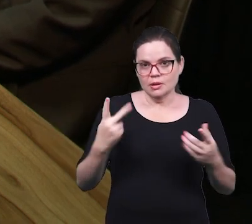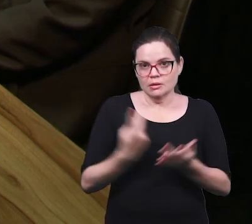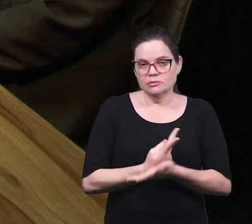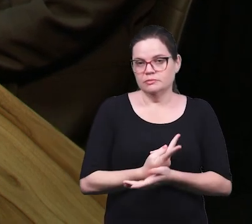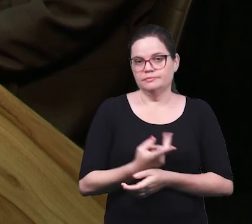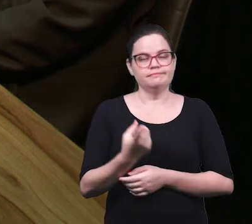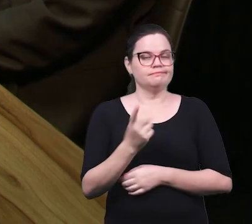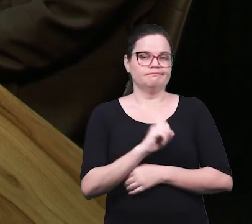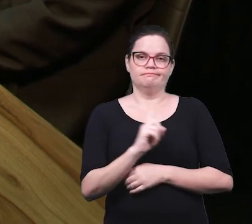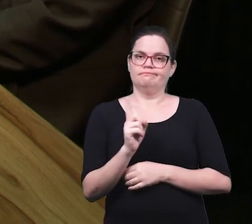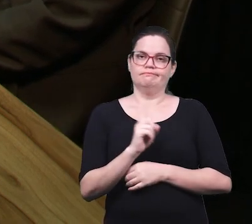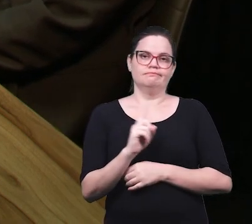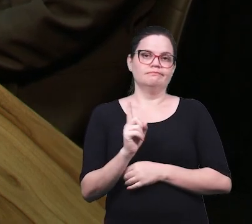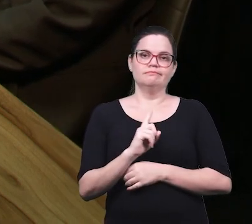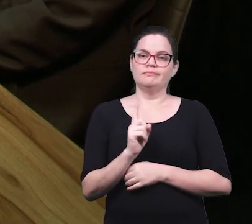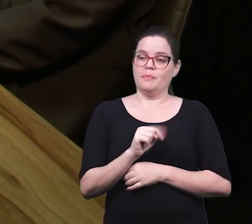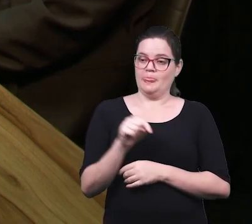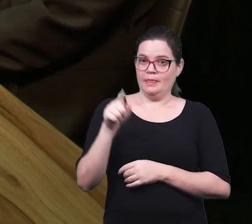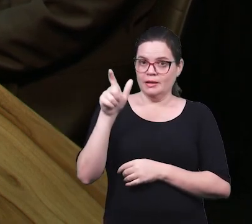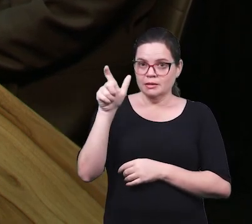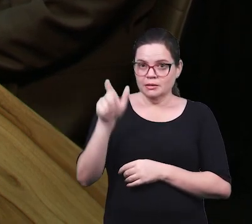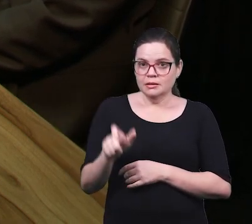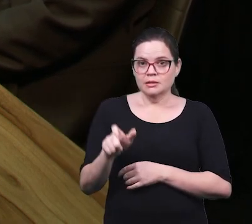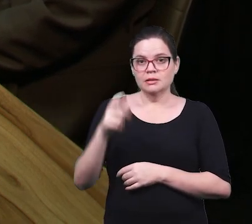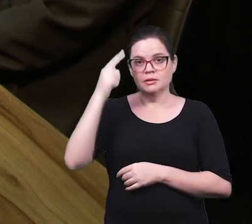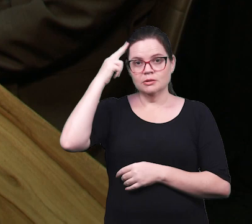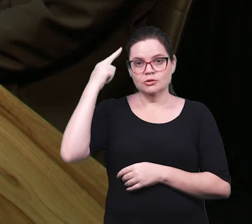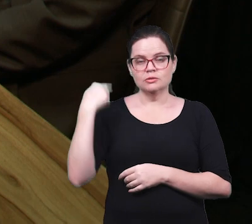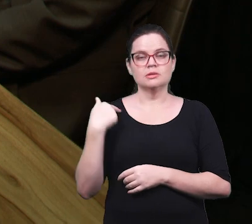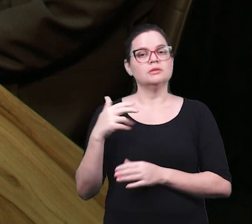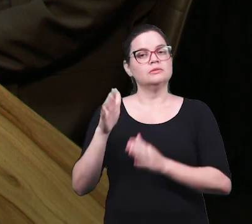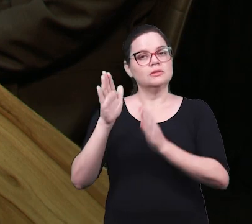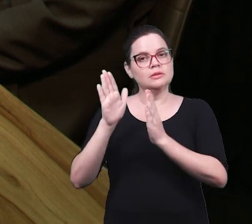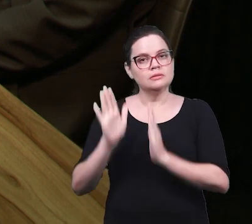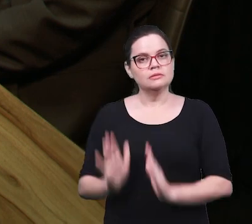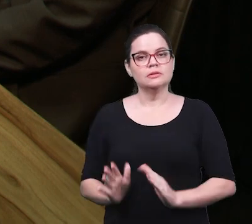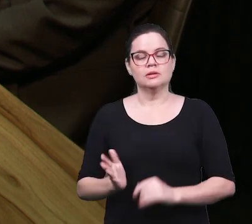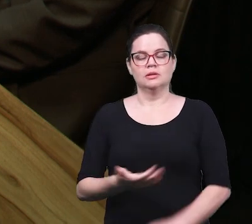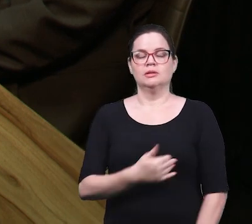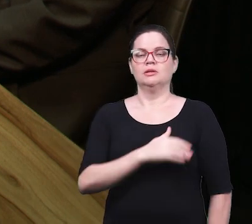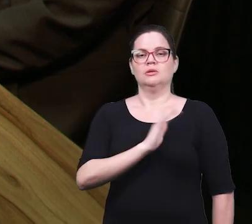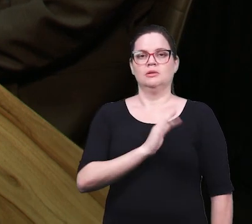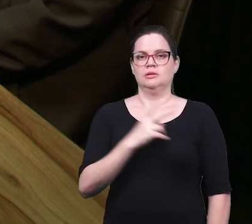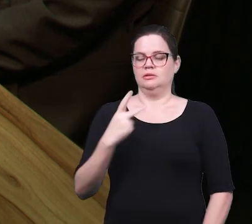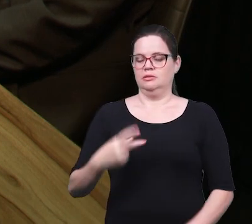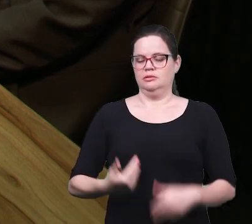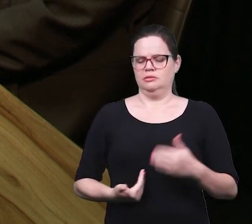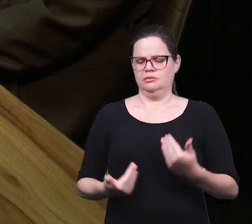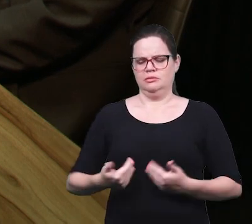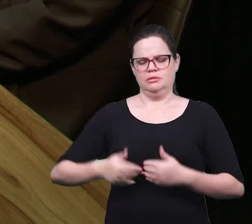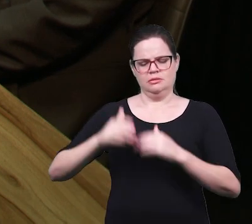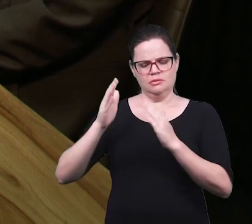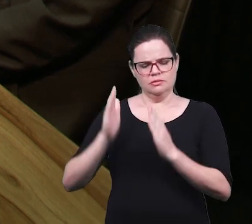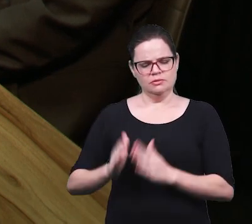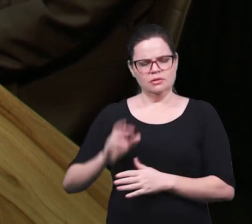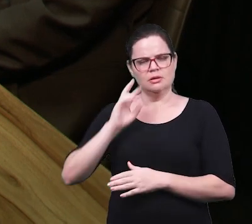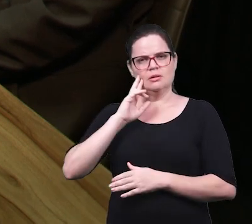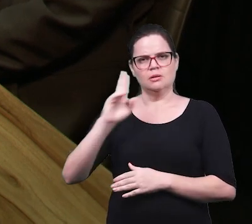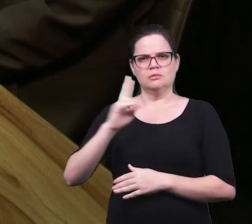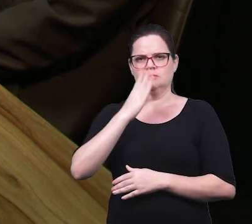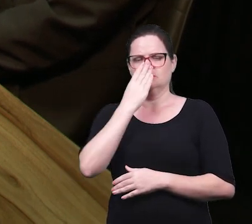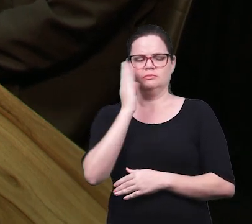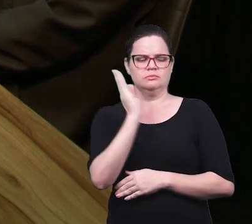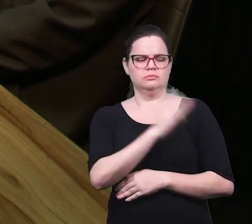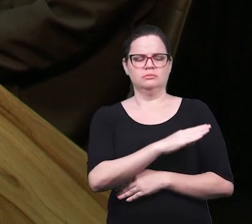E que estava tudo certo. Não, mas ele foi fiel àquilo que ele estava no seu coração em servir só ao Senhor, né? Ele não A não está,